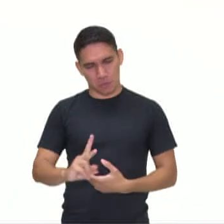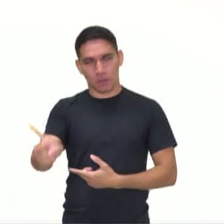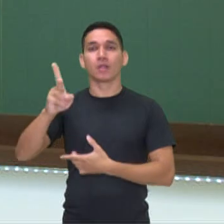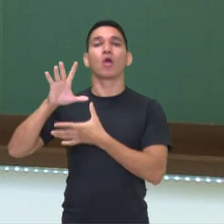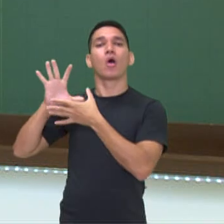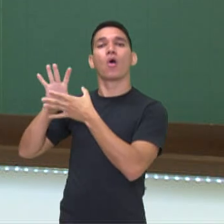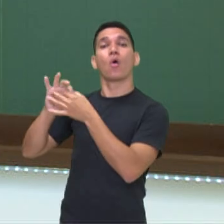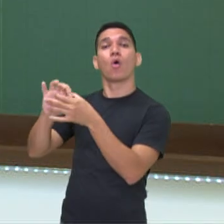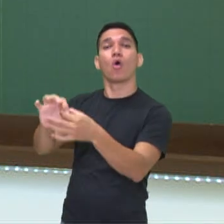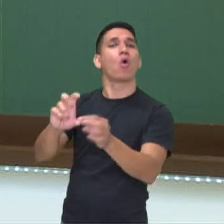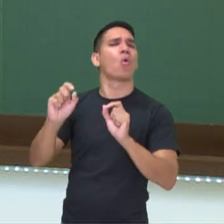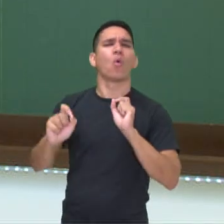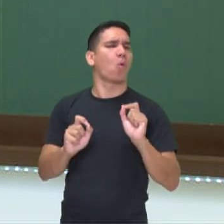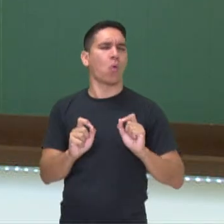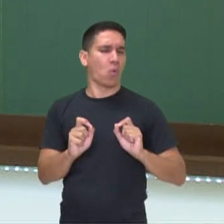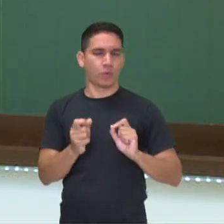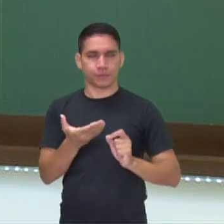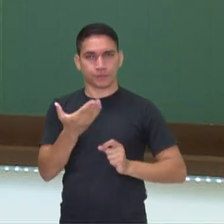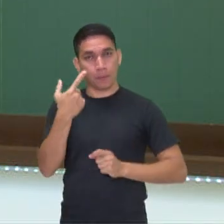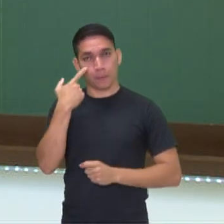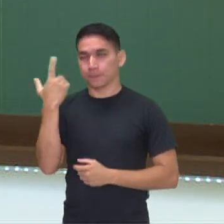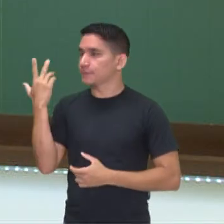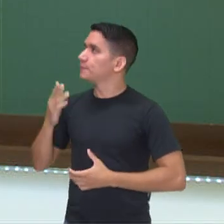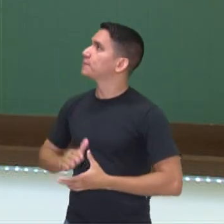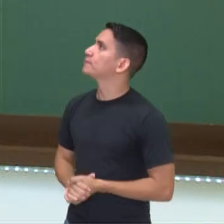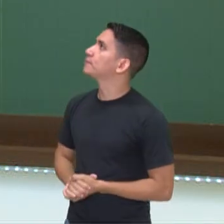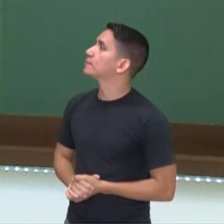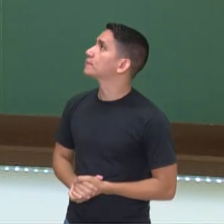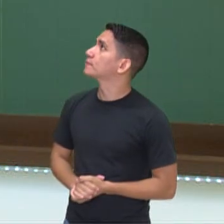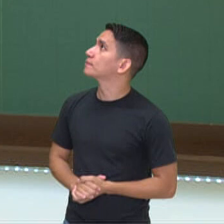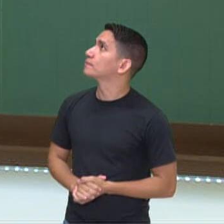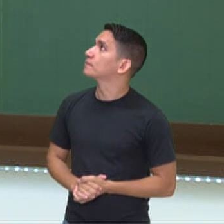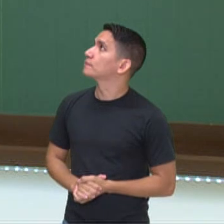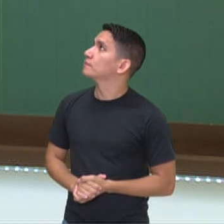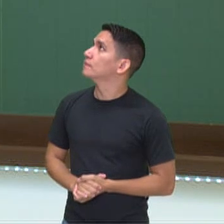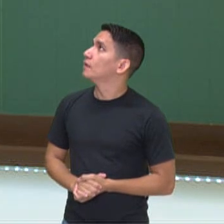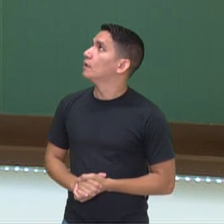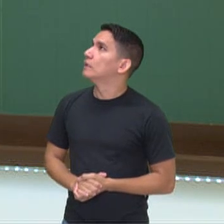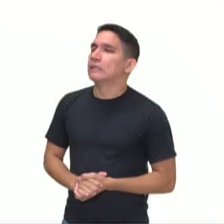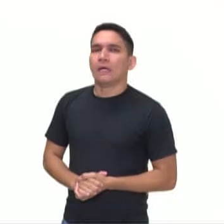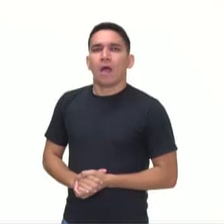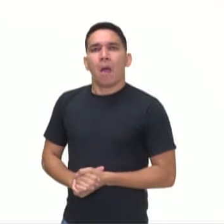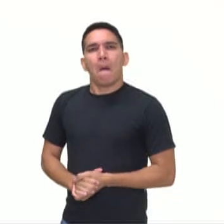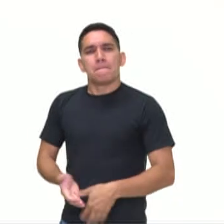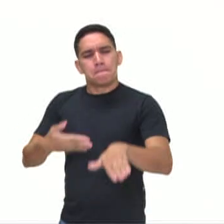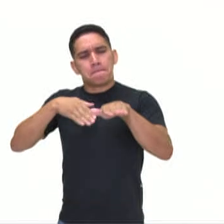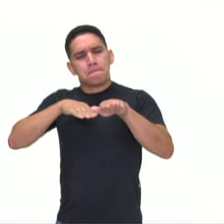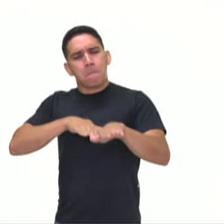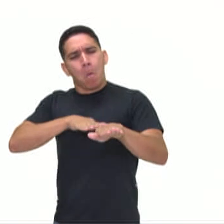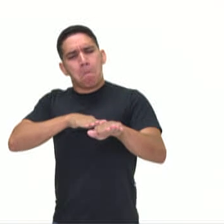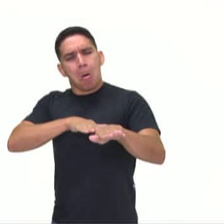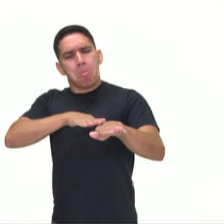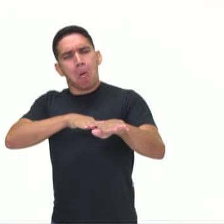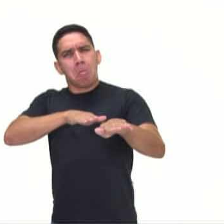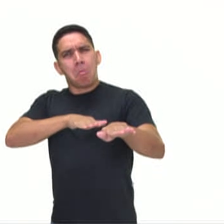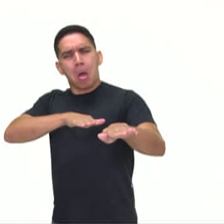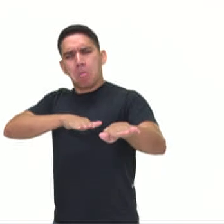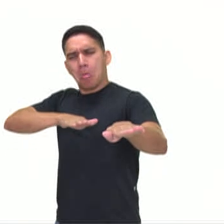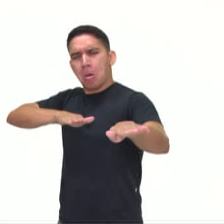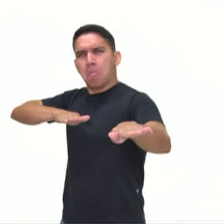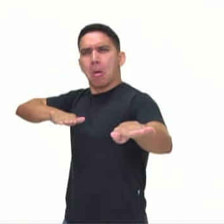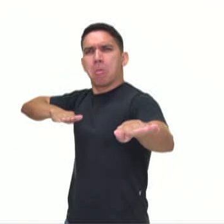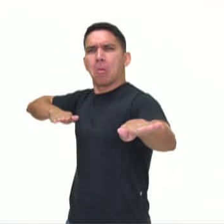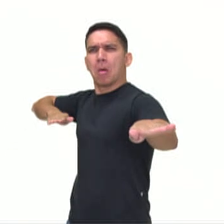vamos contextualizar um pouquinho aqui com a prof? Olha só, os congestionamentos de trânsito constituem um problema